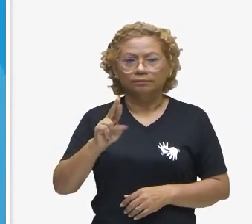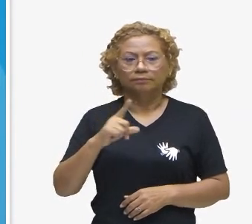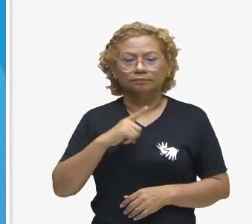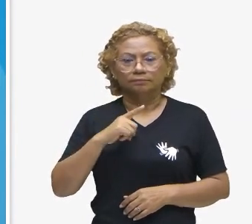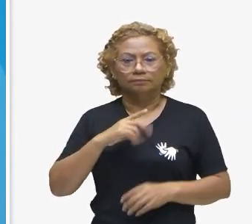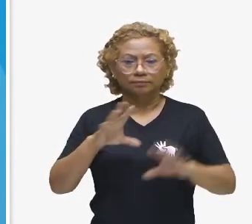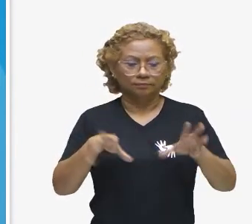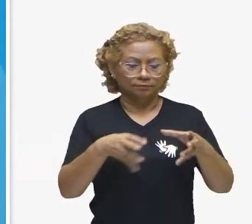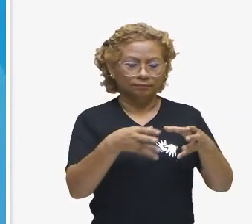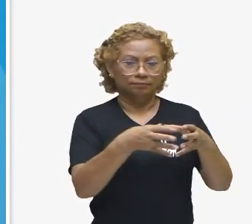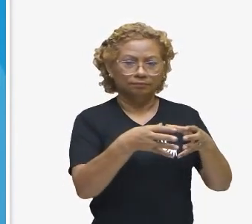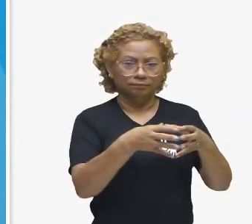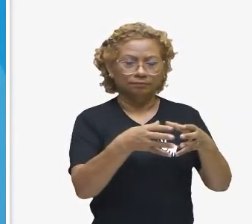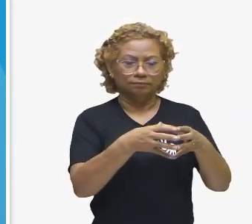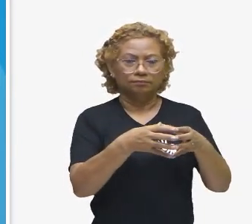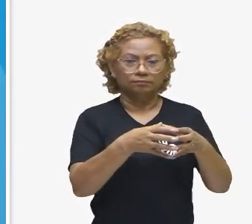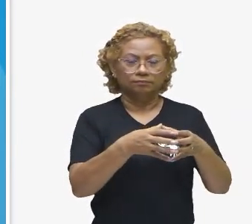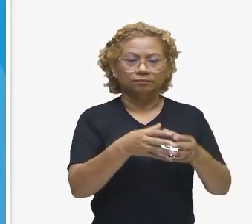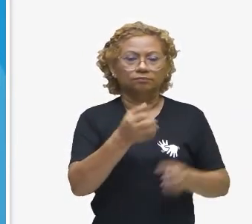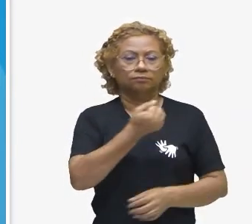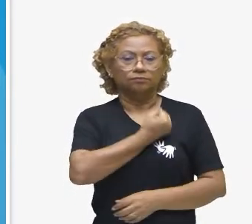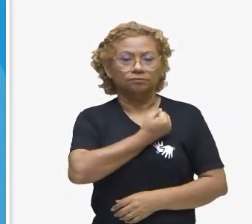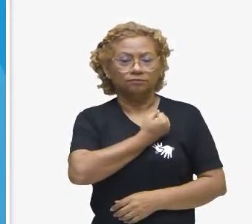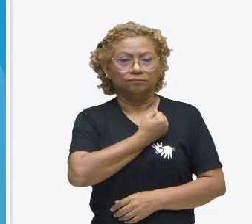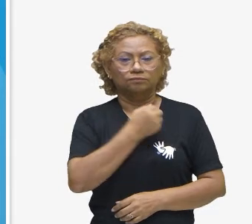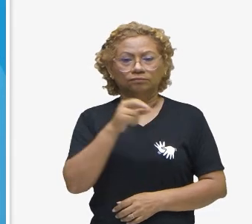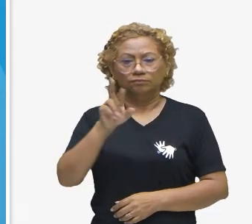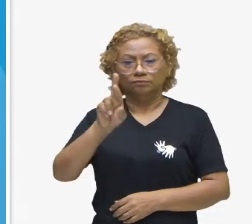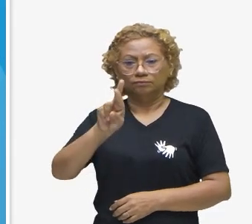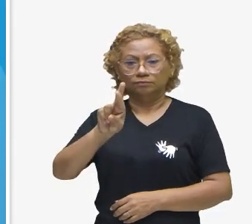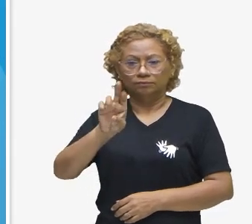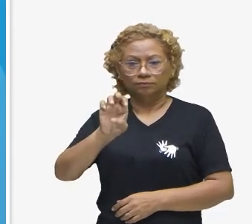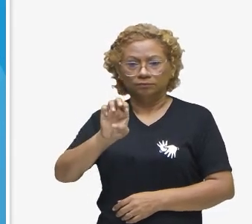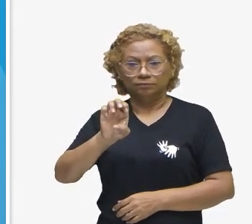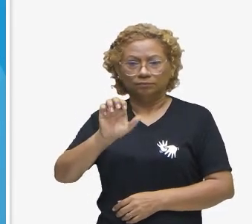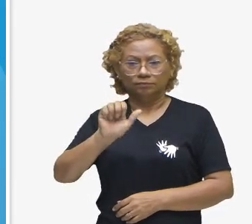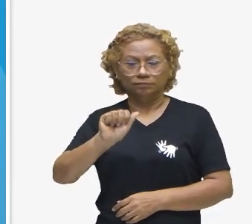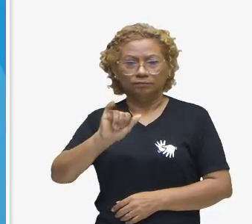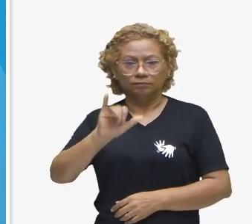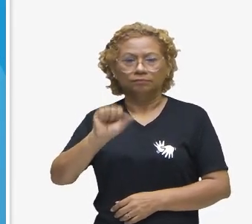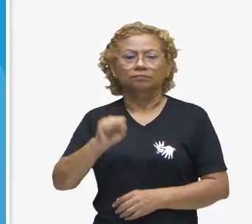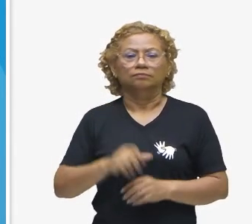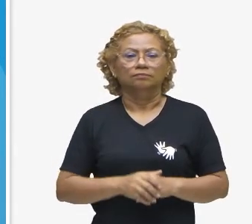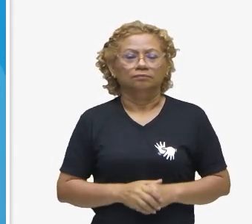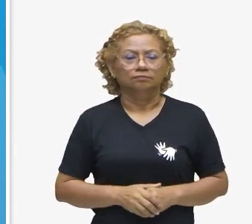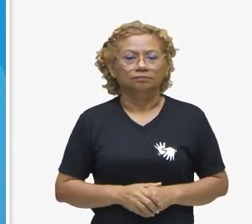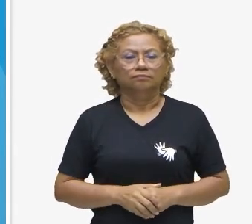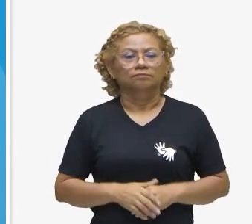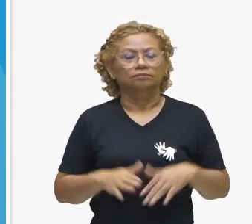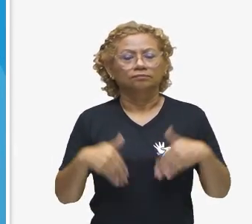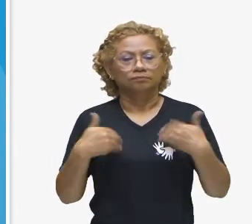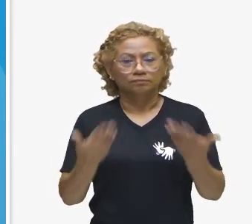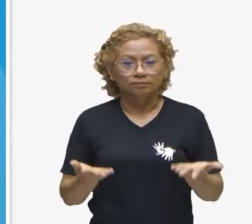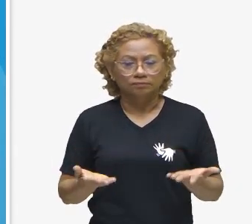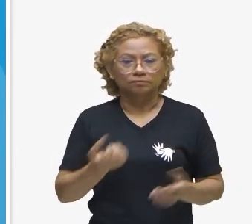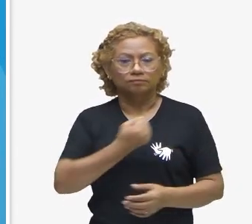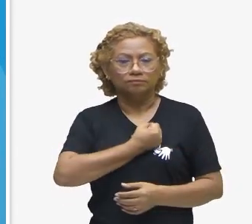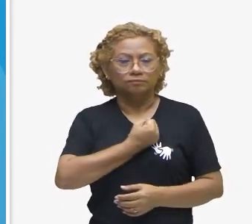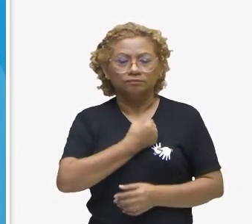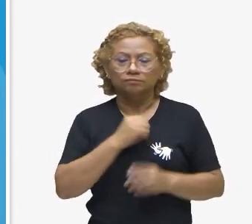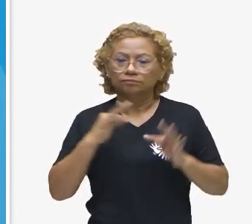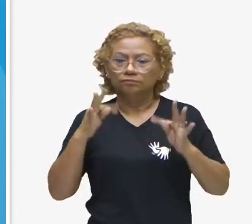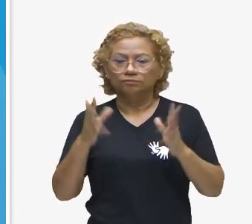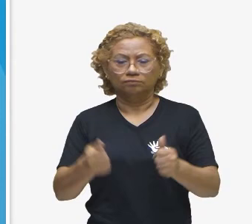conjunto dos números reais. Logo, o domínio da função cosseno são todos os reais. Podem